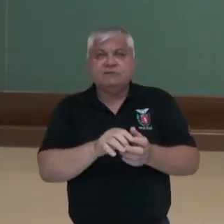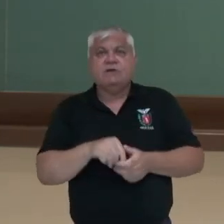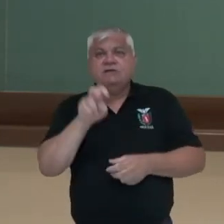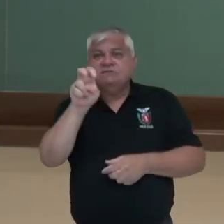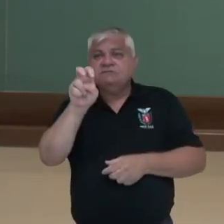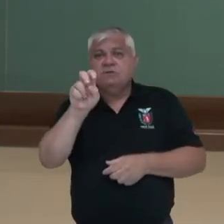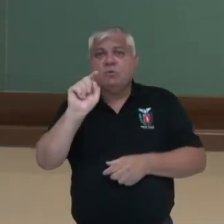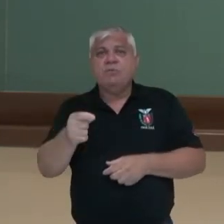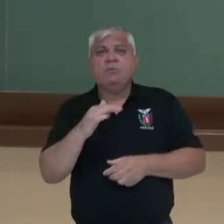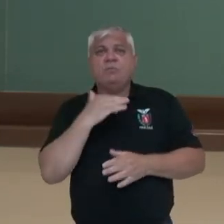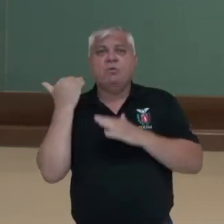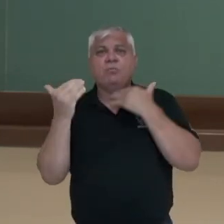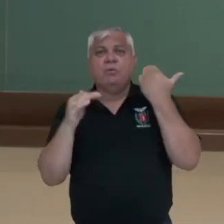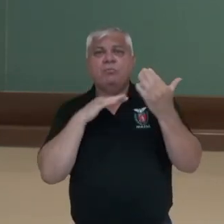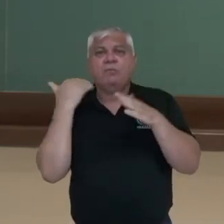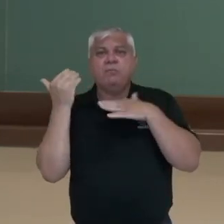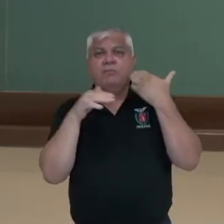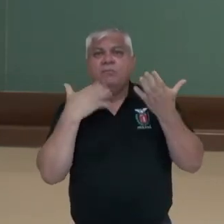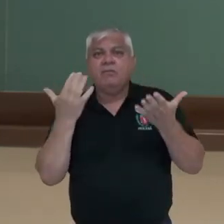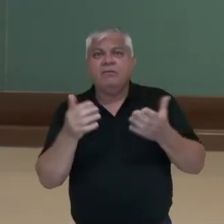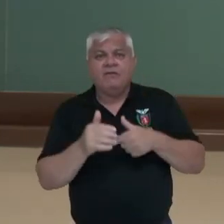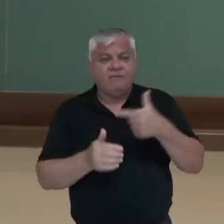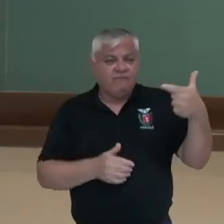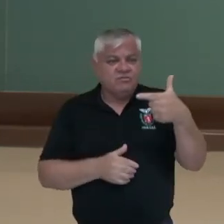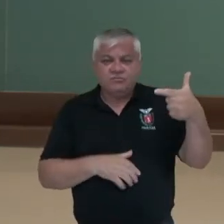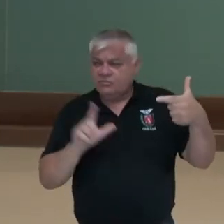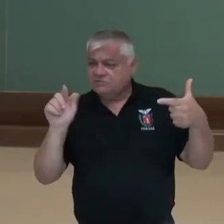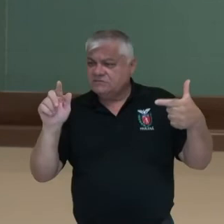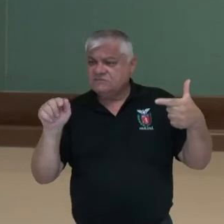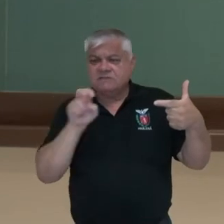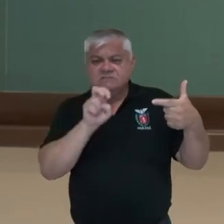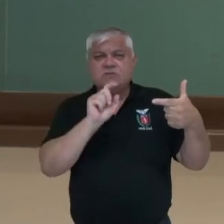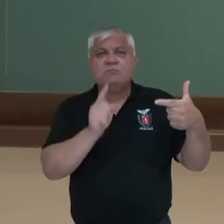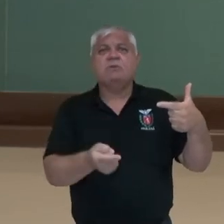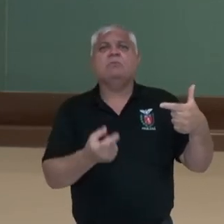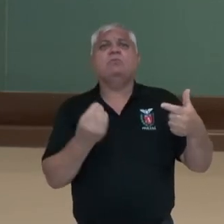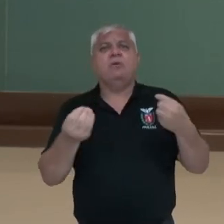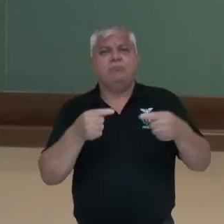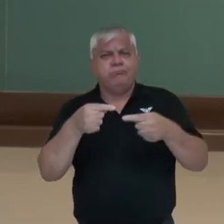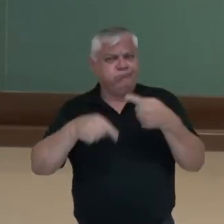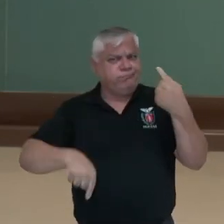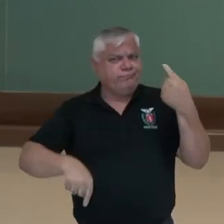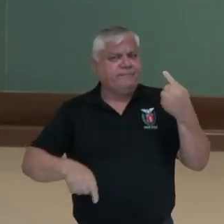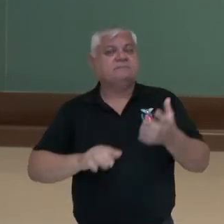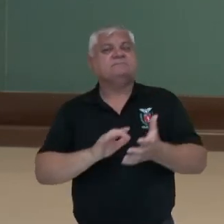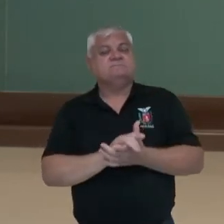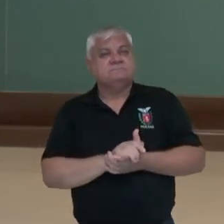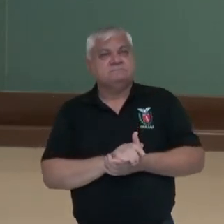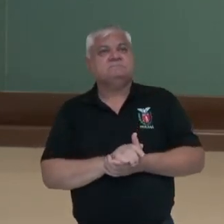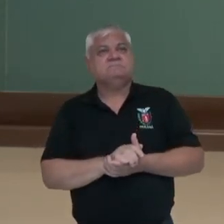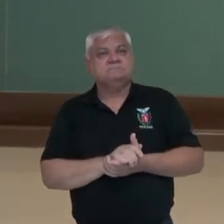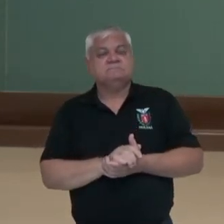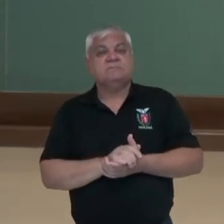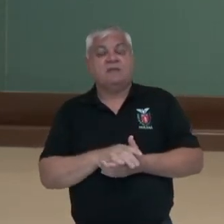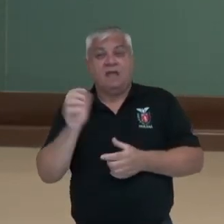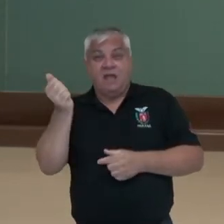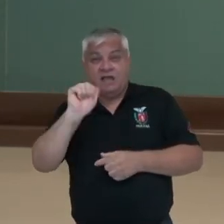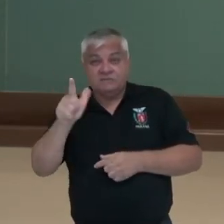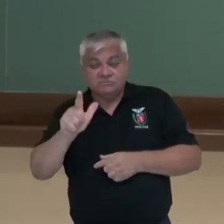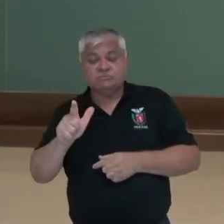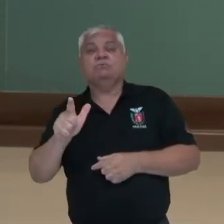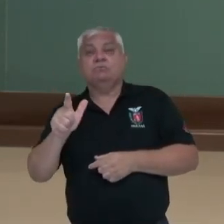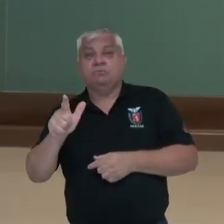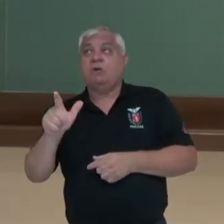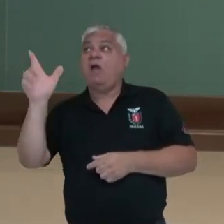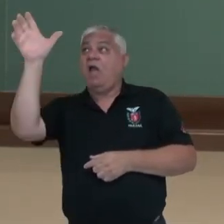mil. Aonde foram parar? Como diria aquela música sertaneja, essa conta não bate, né? Essa conta não fecha. Azulzinho embarcam na